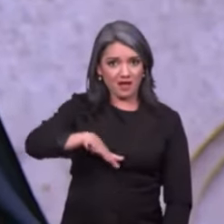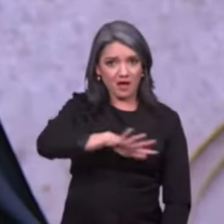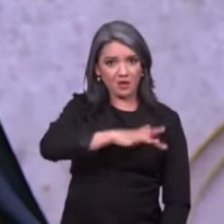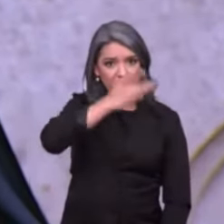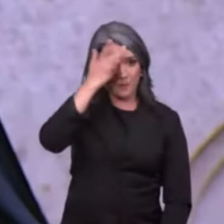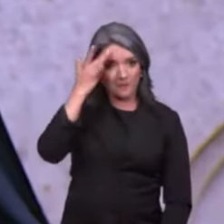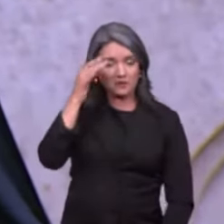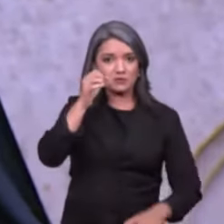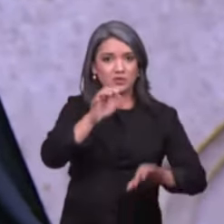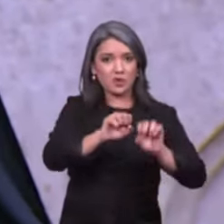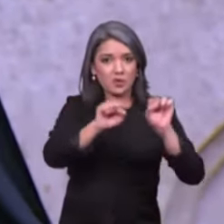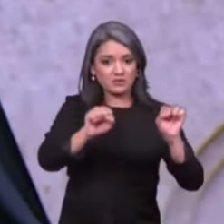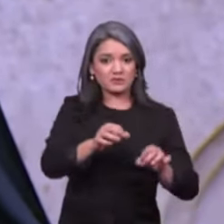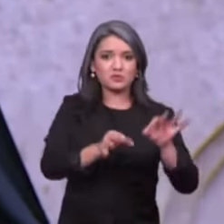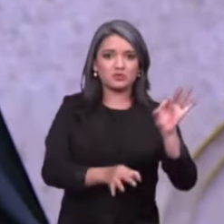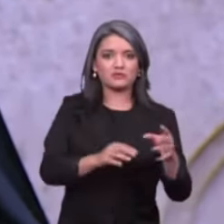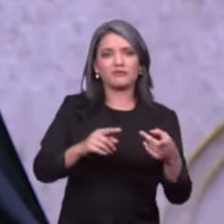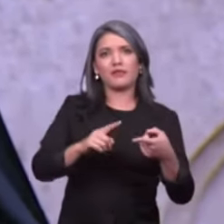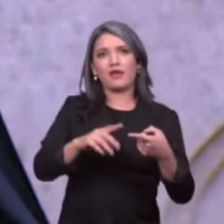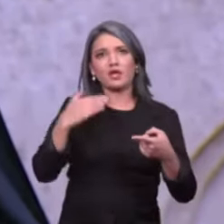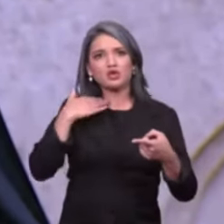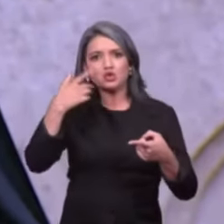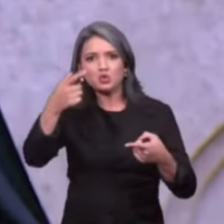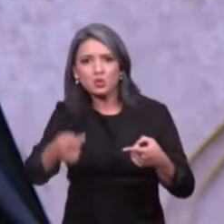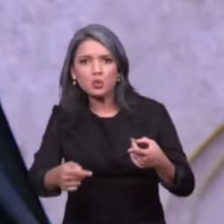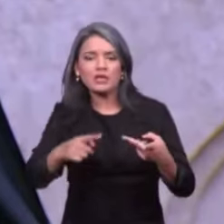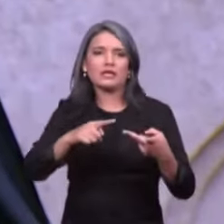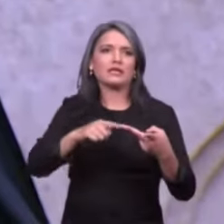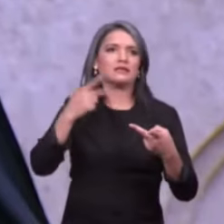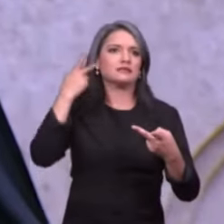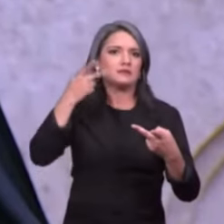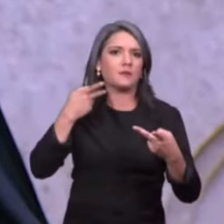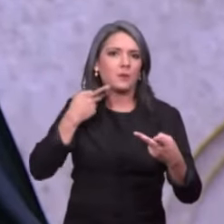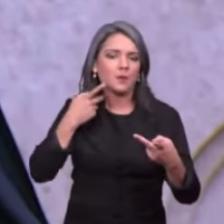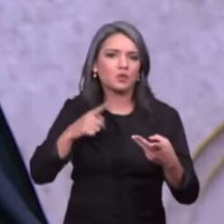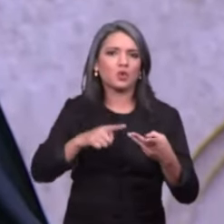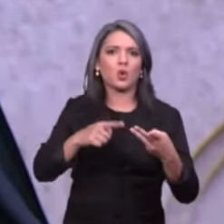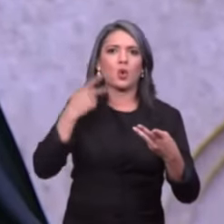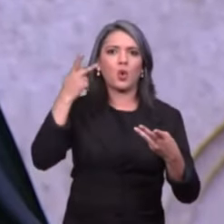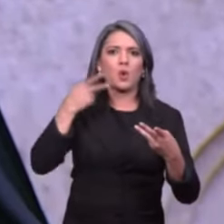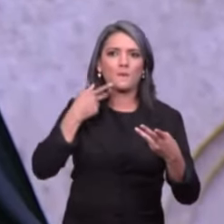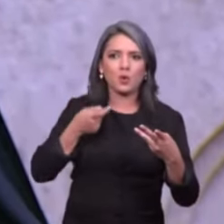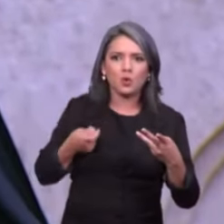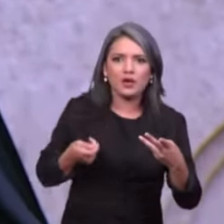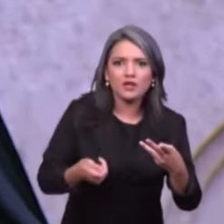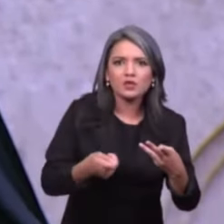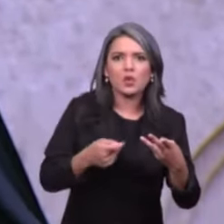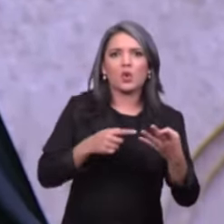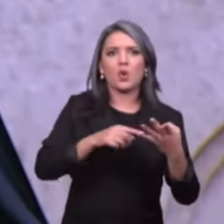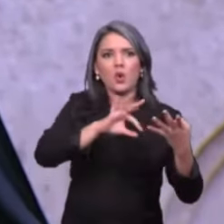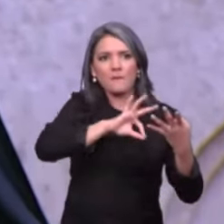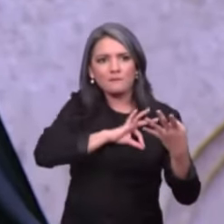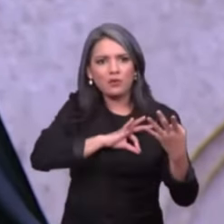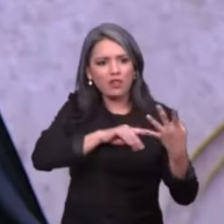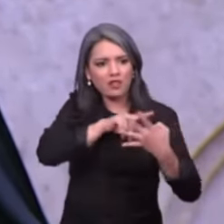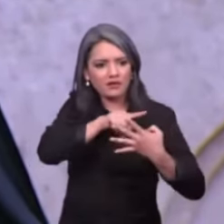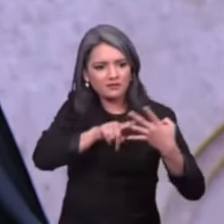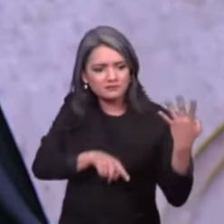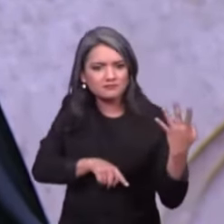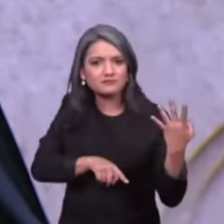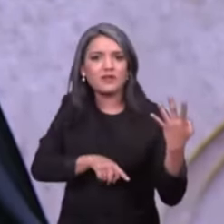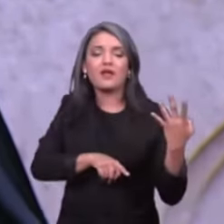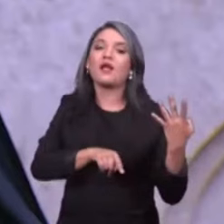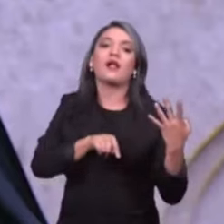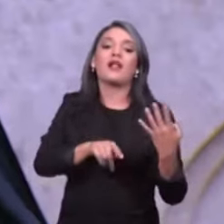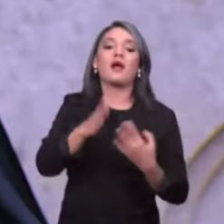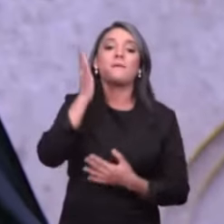de justiça, juízes, promotores, procuradores, para auxiliar esse segmento